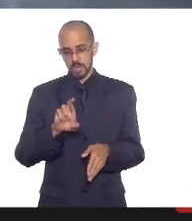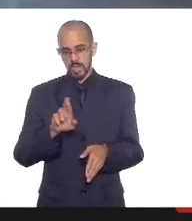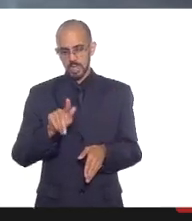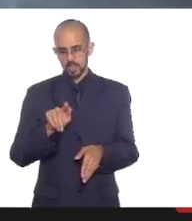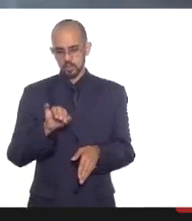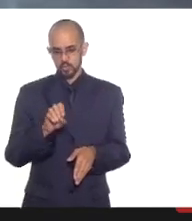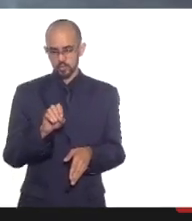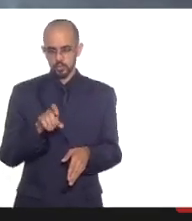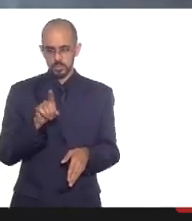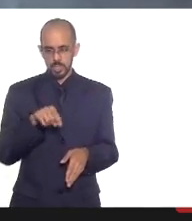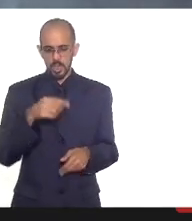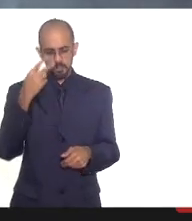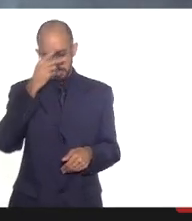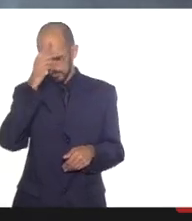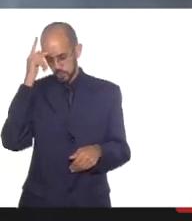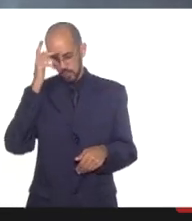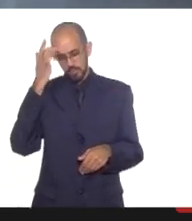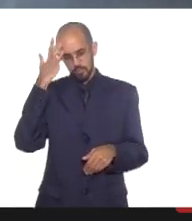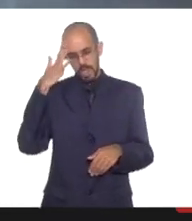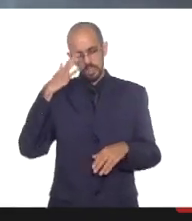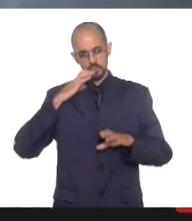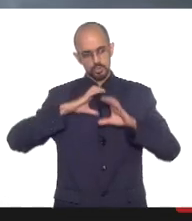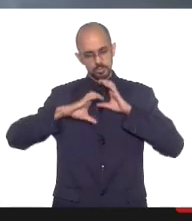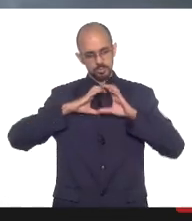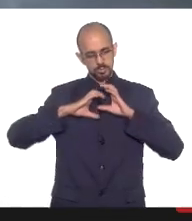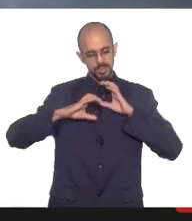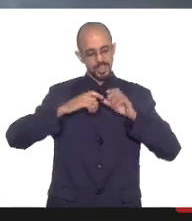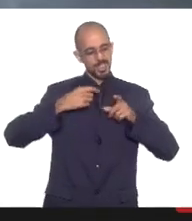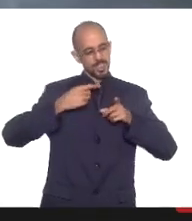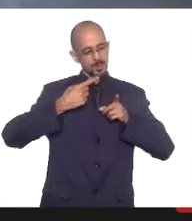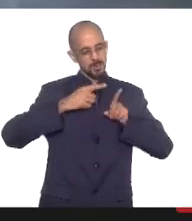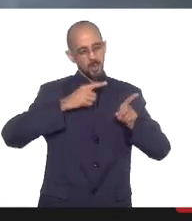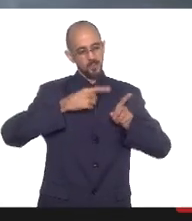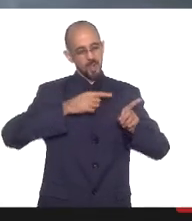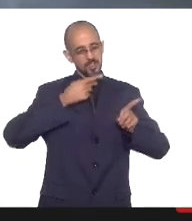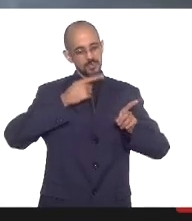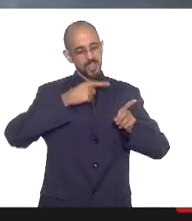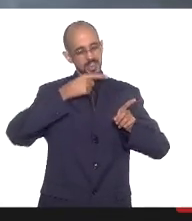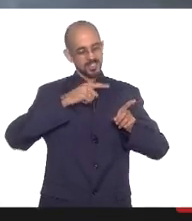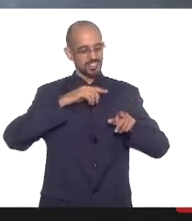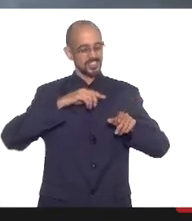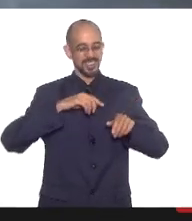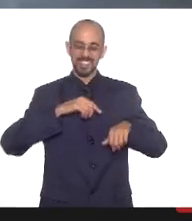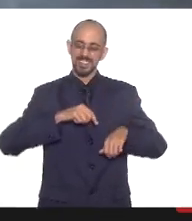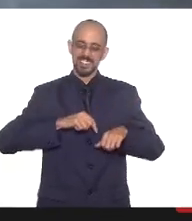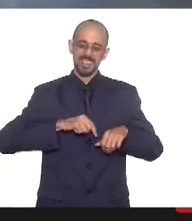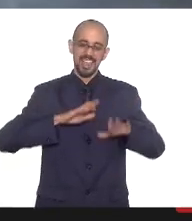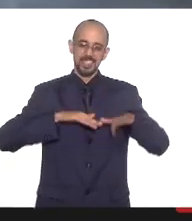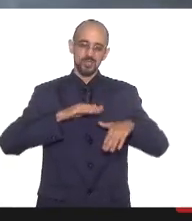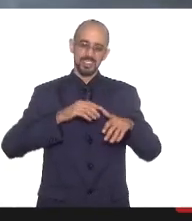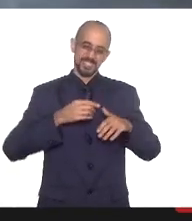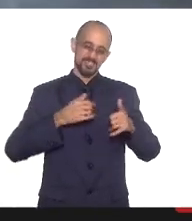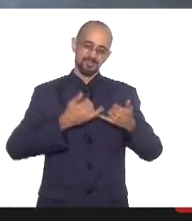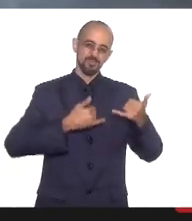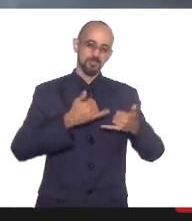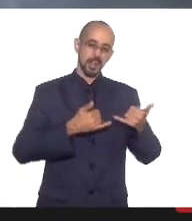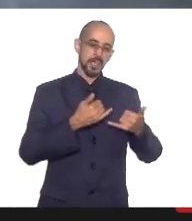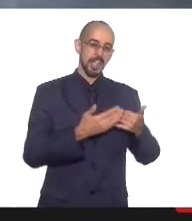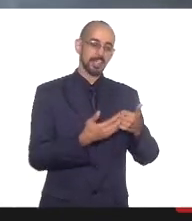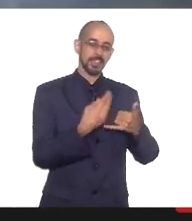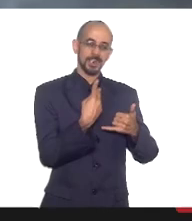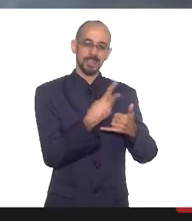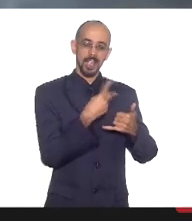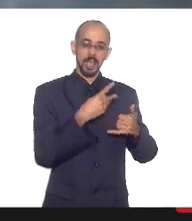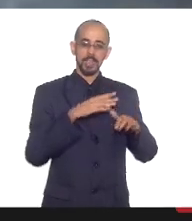acessível é o branco tá com ele que eu pensei que era muito Muitas vezes ao dia porque são muitas mudas